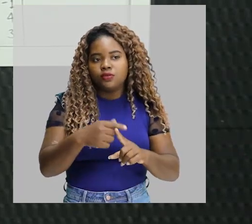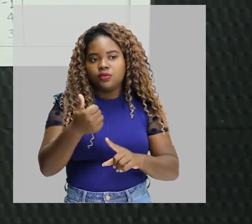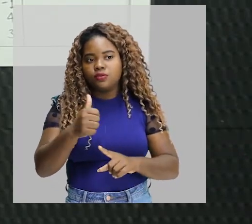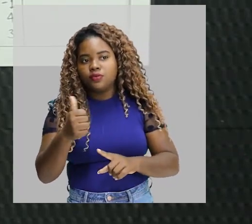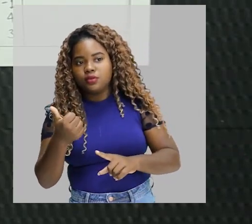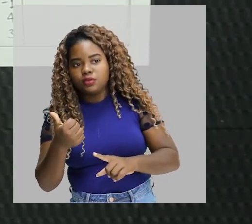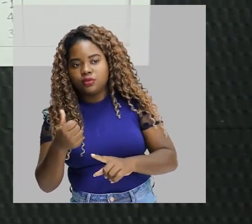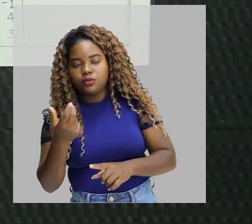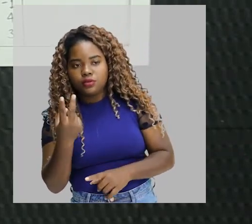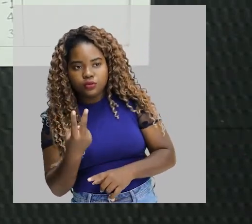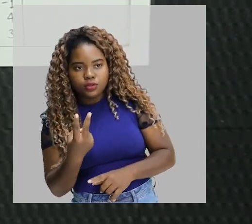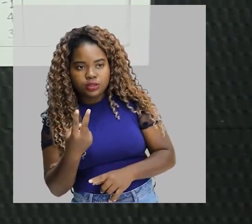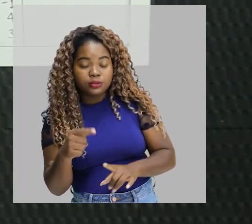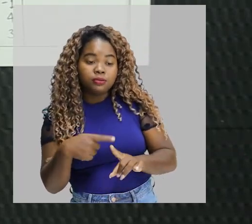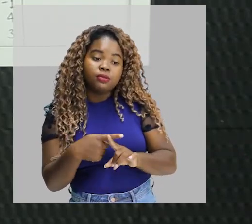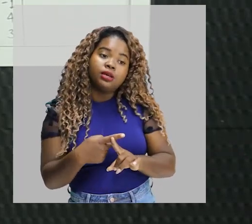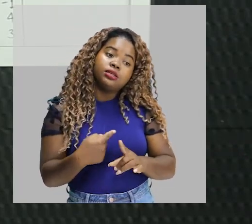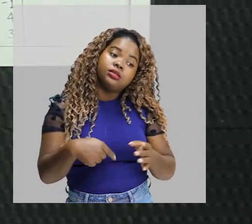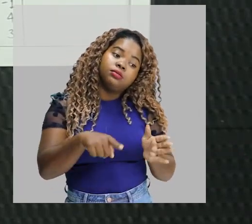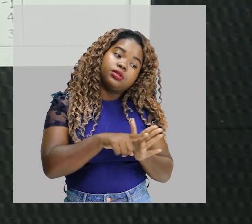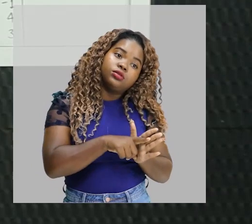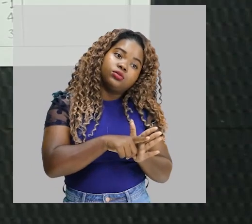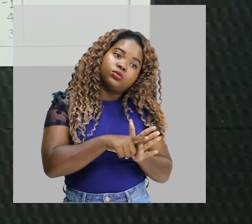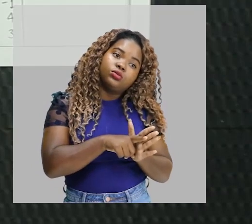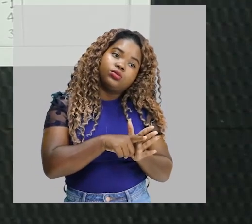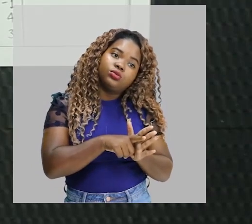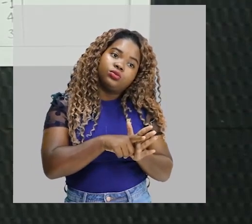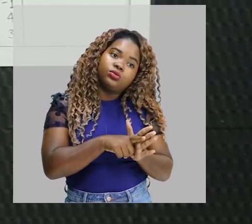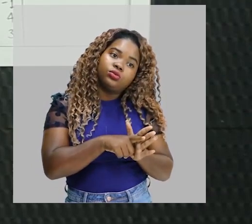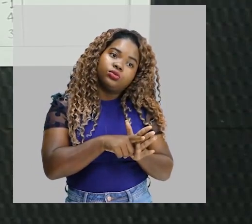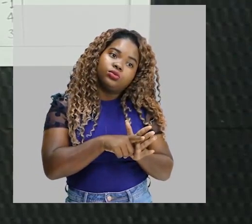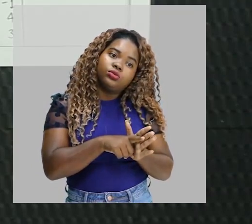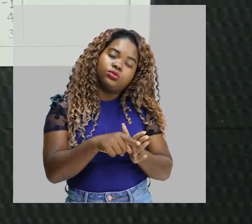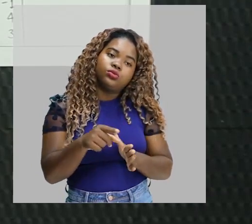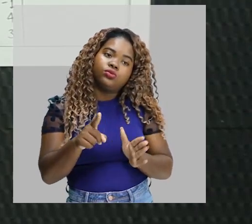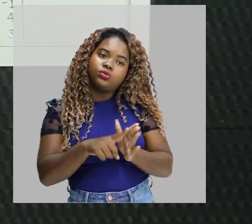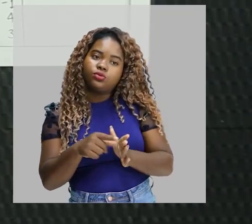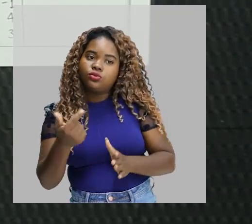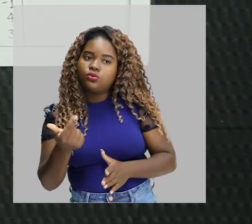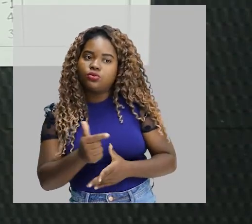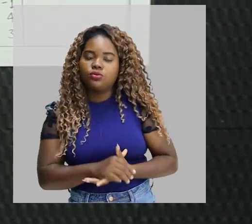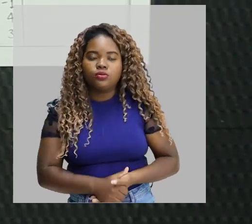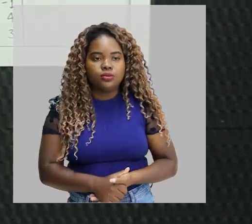1 dá 2 só que o menos aqui vai ficar o quê menos dois